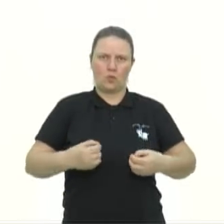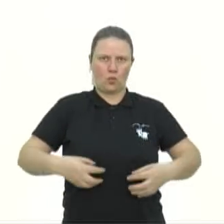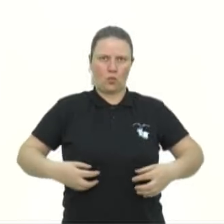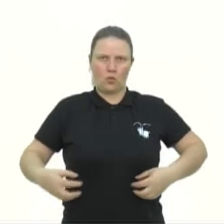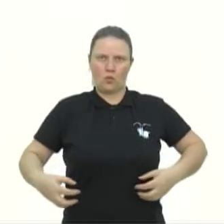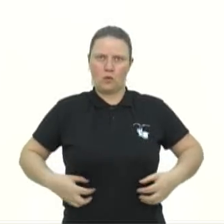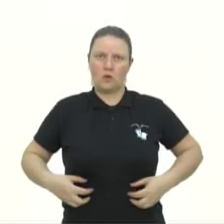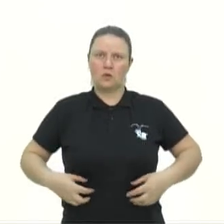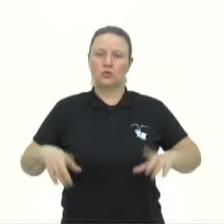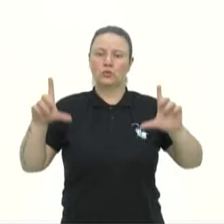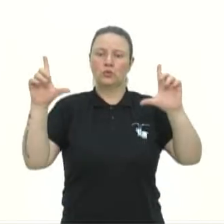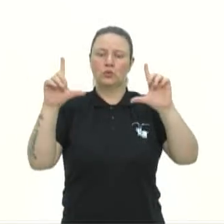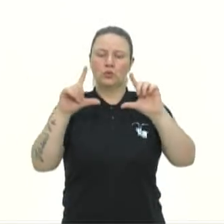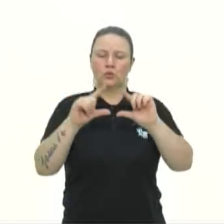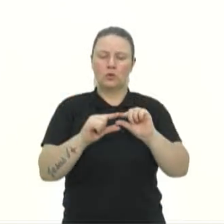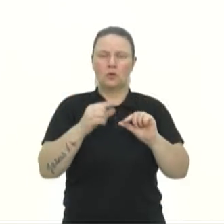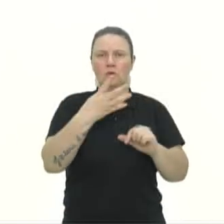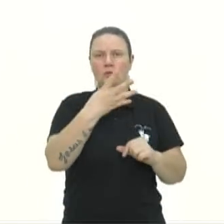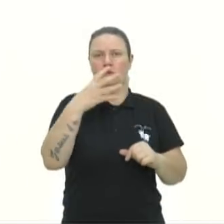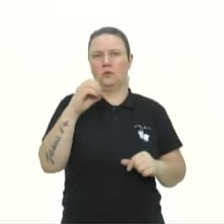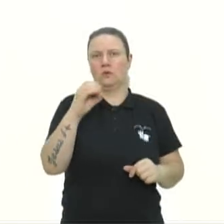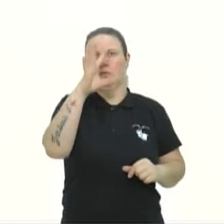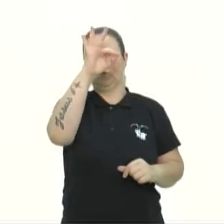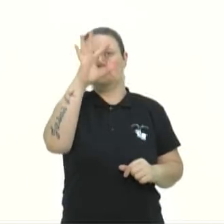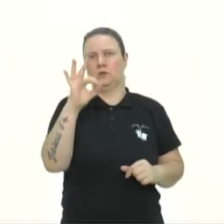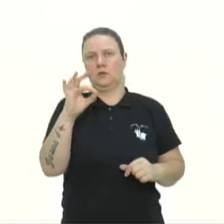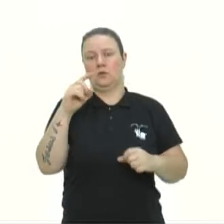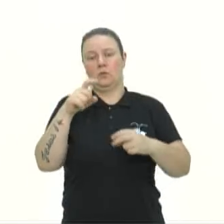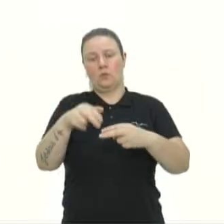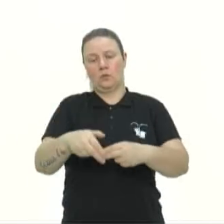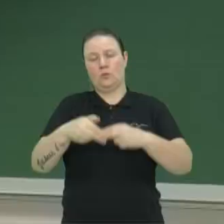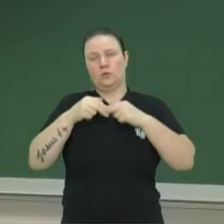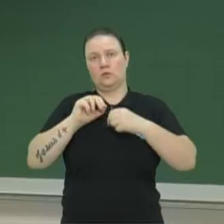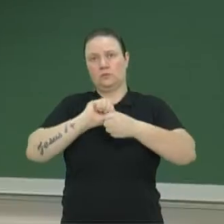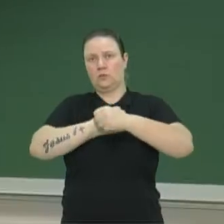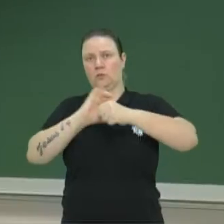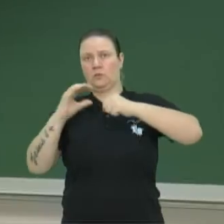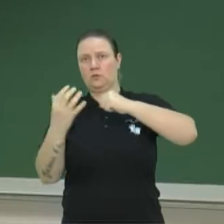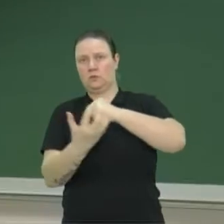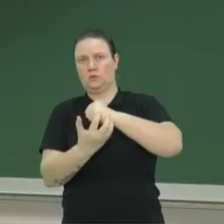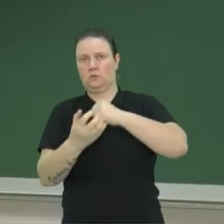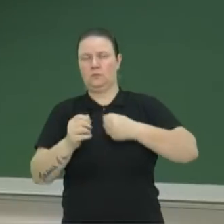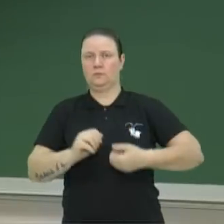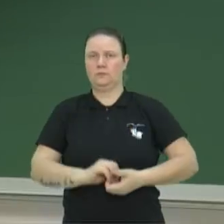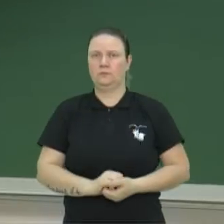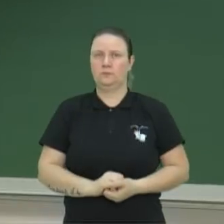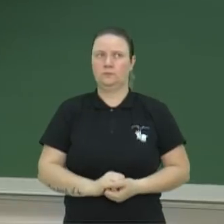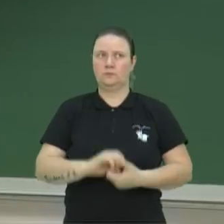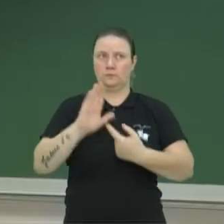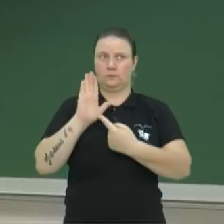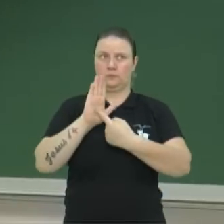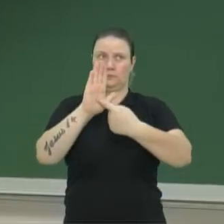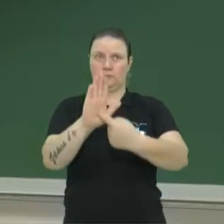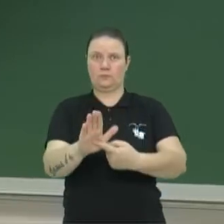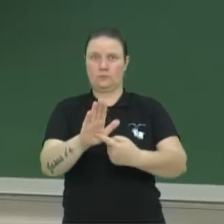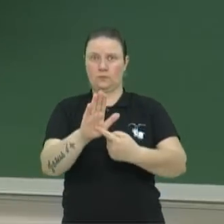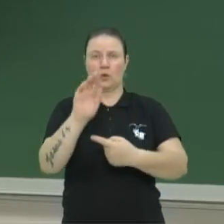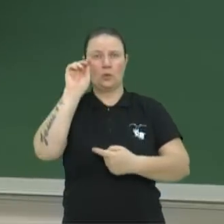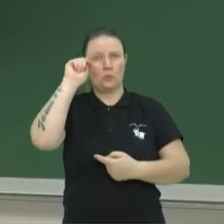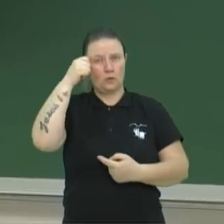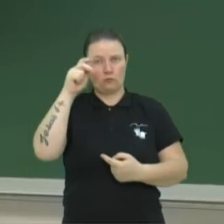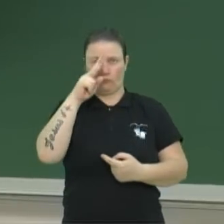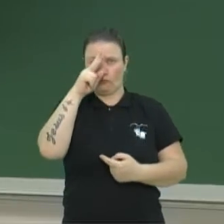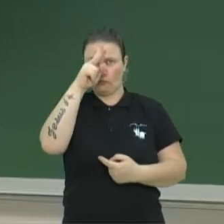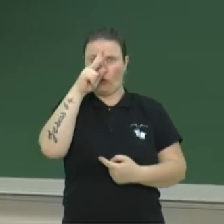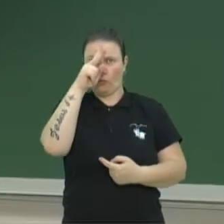a pandemia. Então, este é o nosso título. Observe o destaque, Ele está em negrito, então é